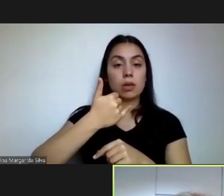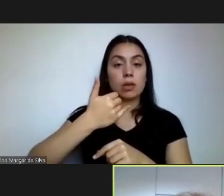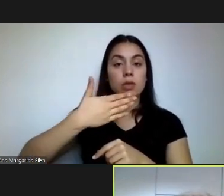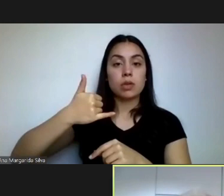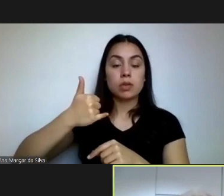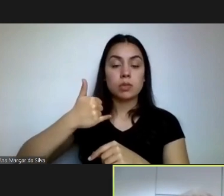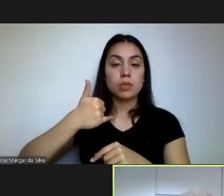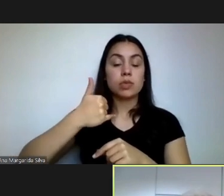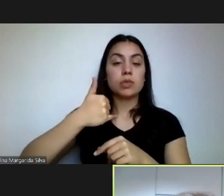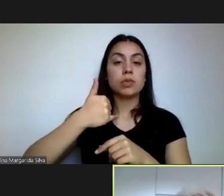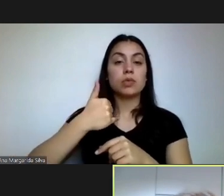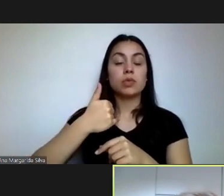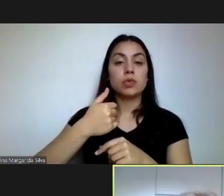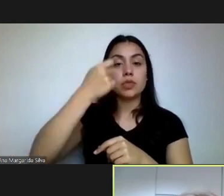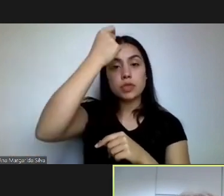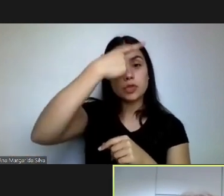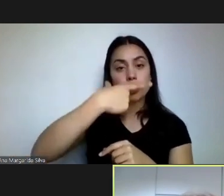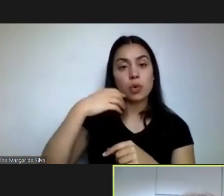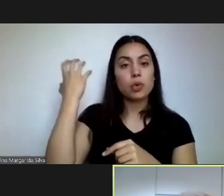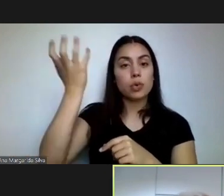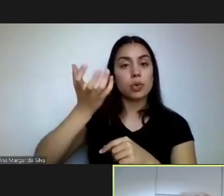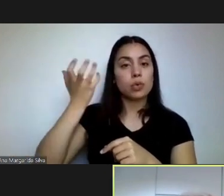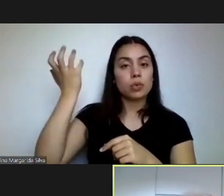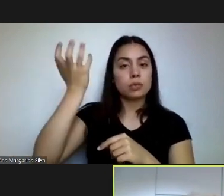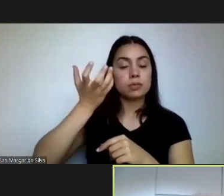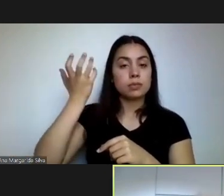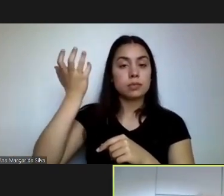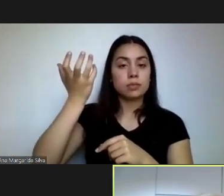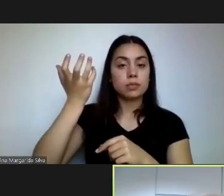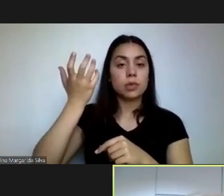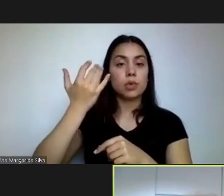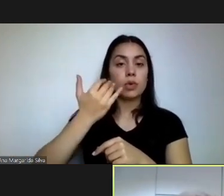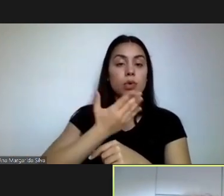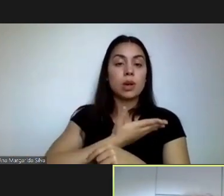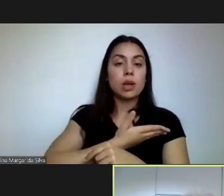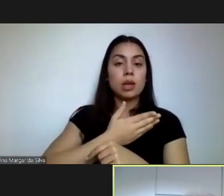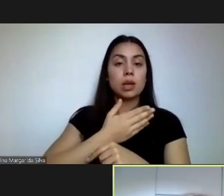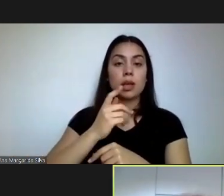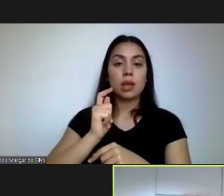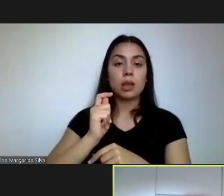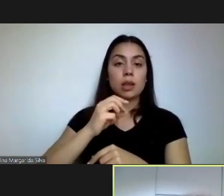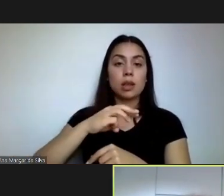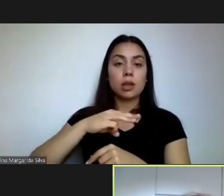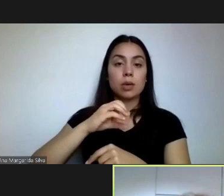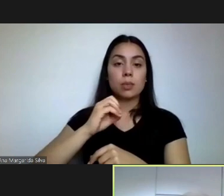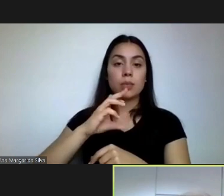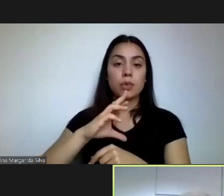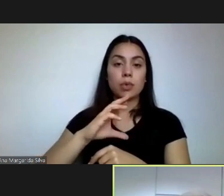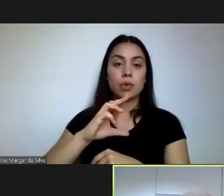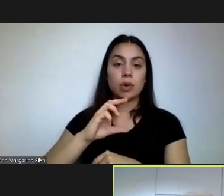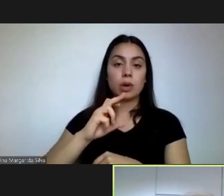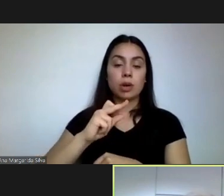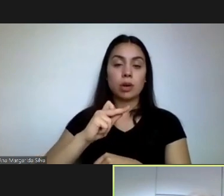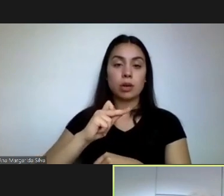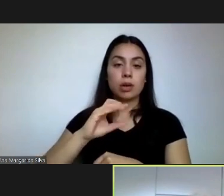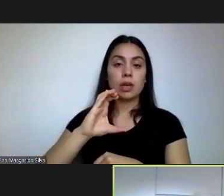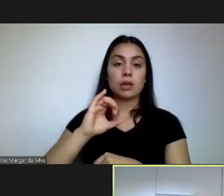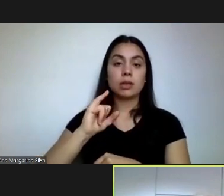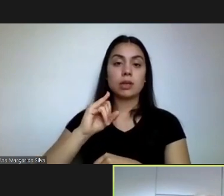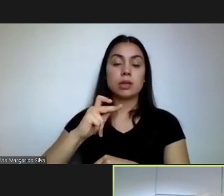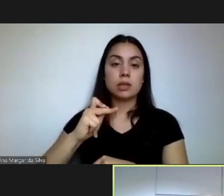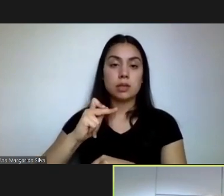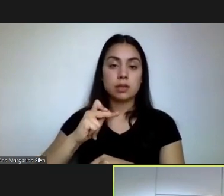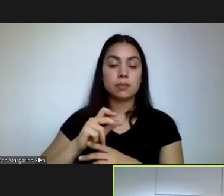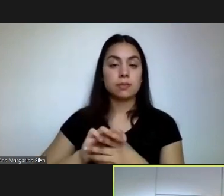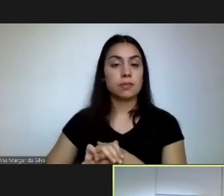e Democracia. O próprio nome diz que História é uma, culturas são muitas, democracia nós entendemos que há só